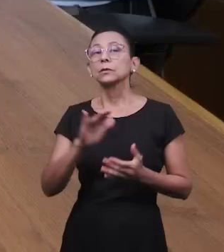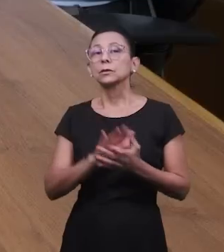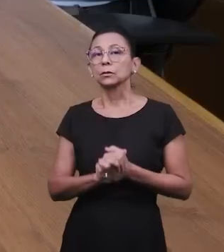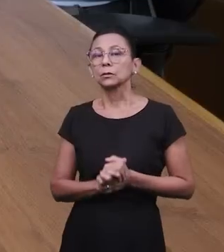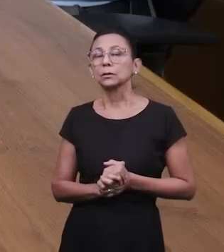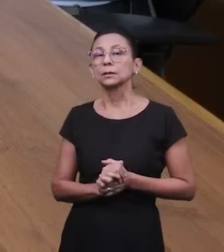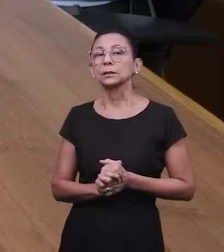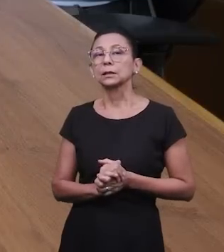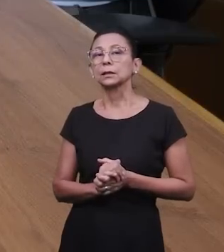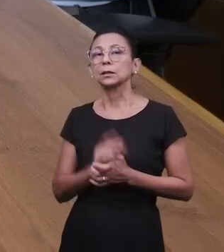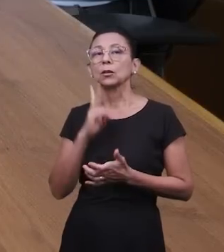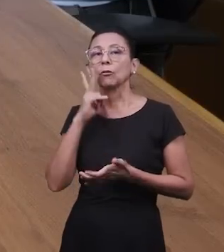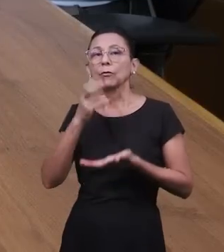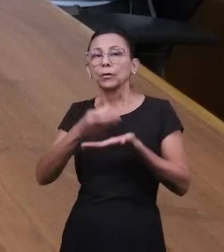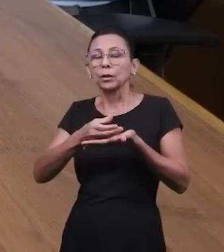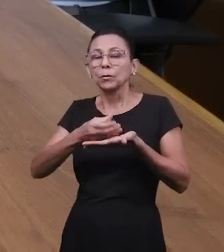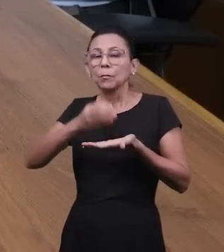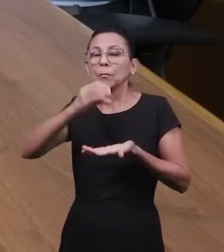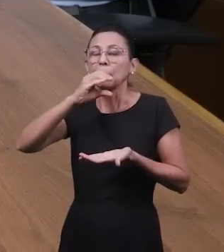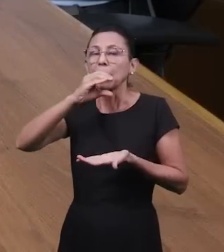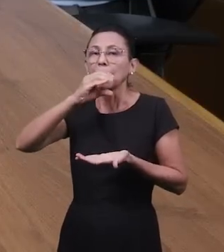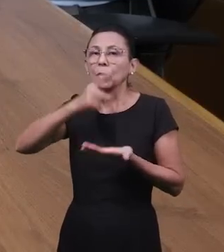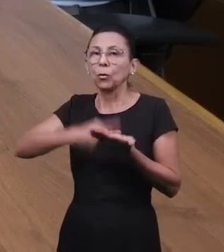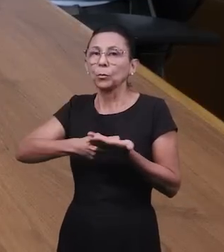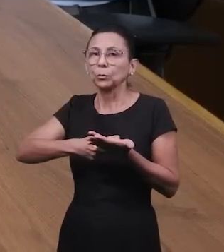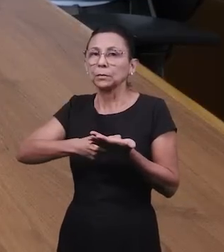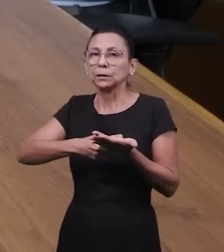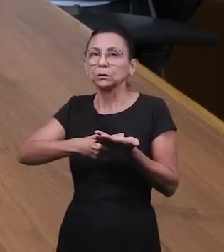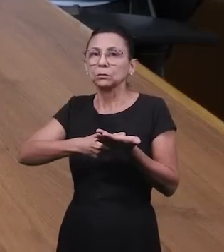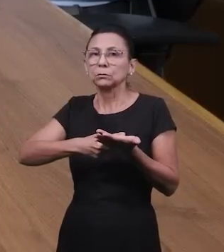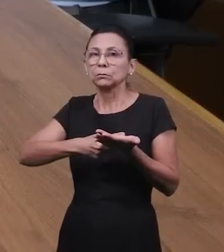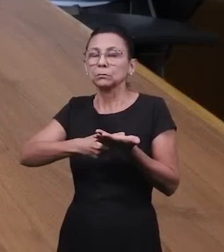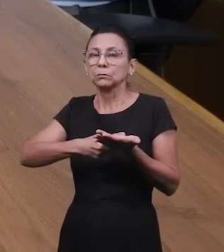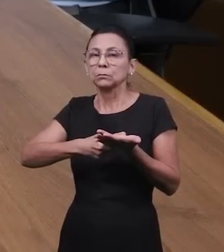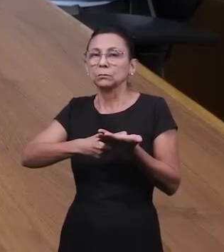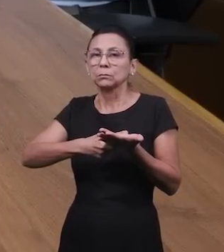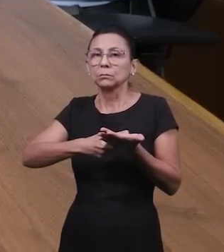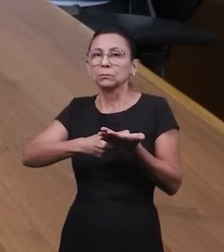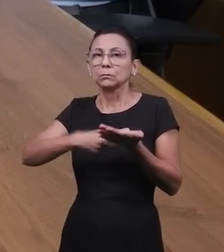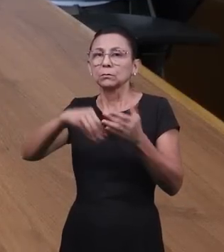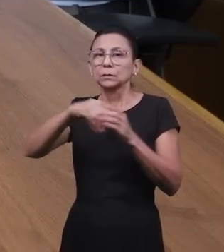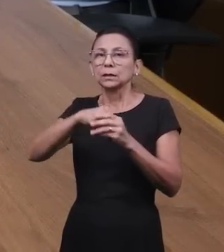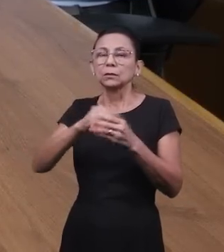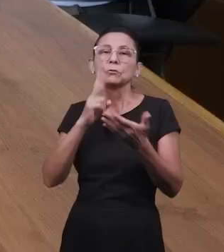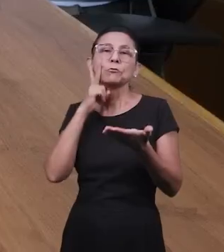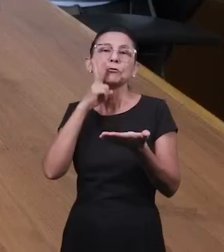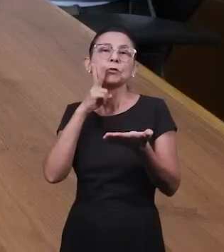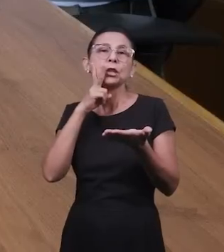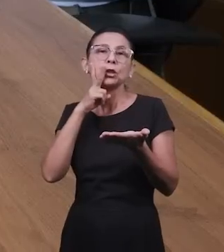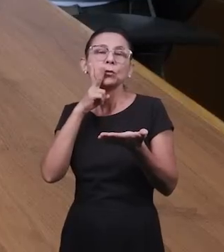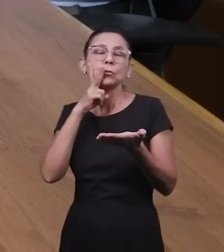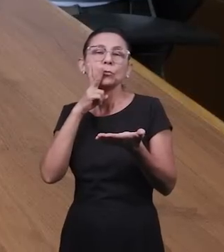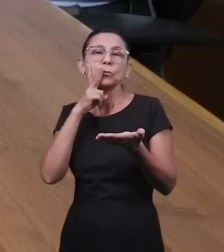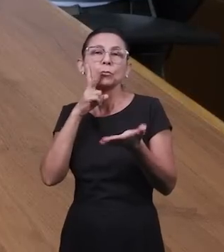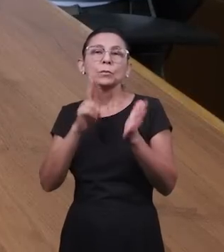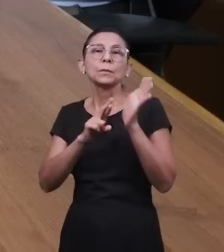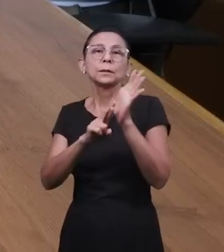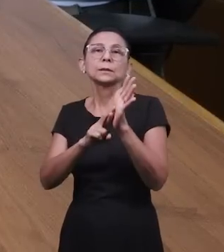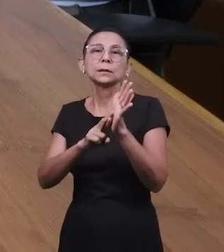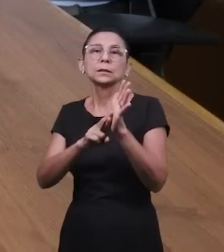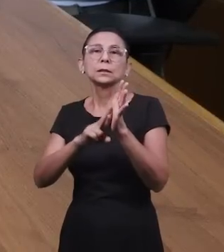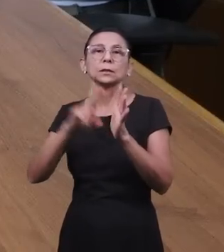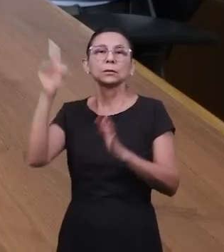é o Novo Testamento, é o novo pacto no meu sangue. O que tinha no cálice? Vinho. Vinho. O vinho é tipo de